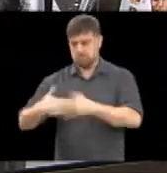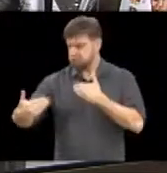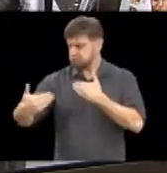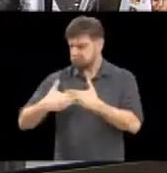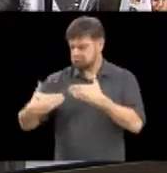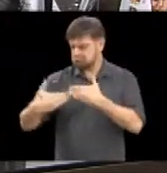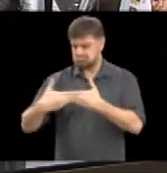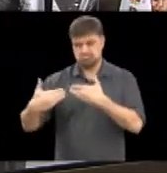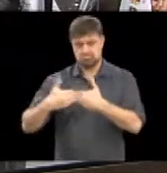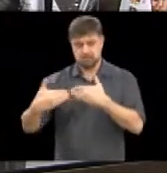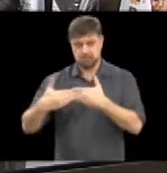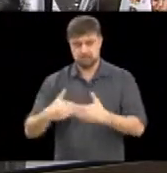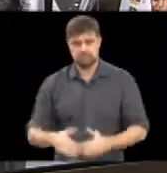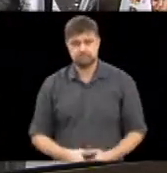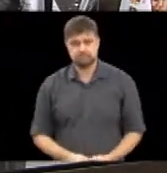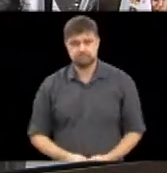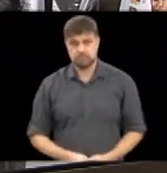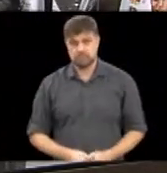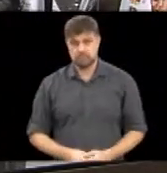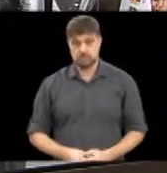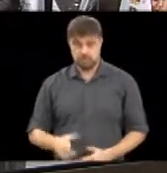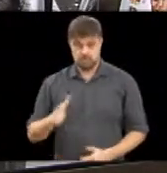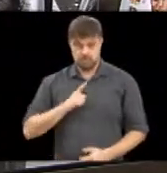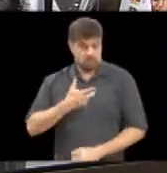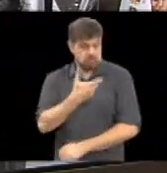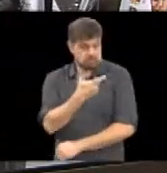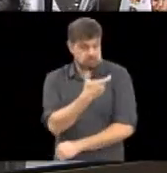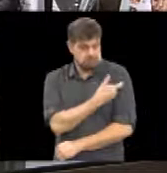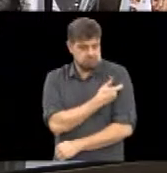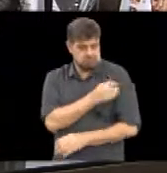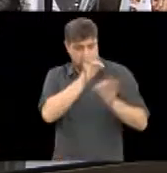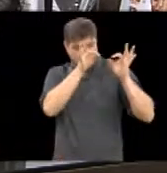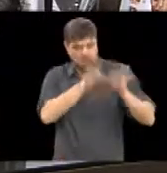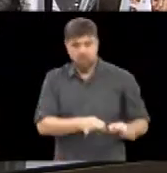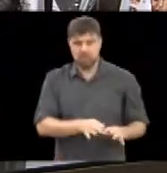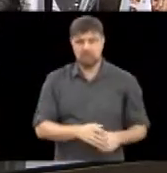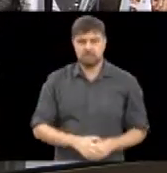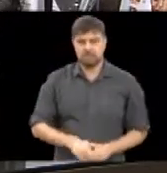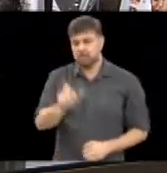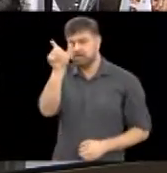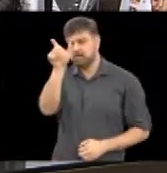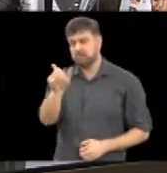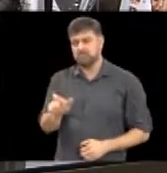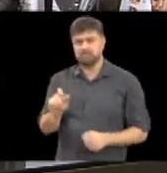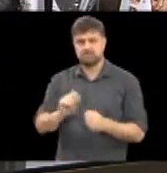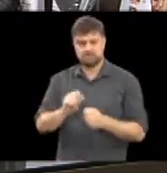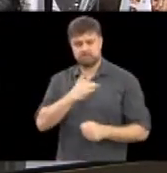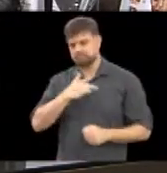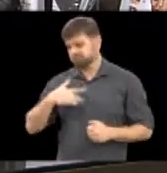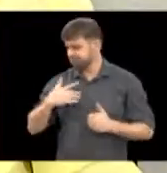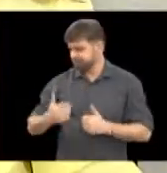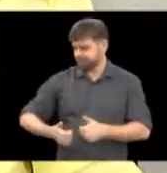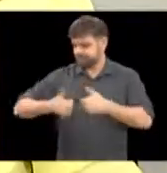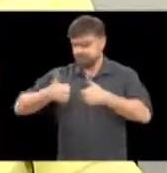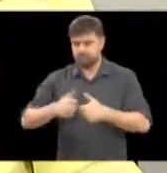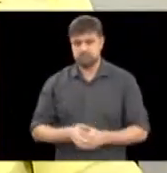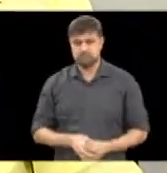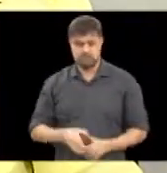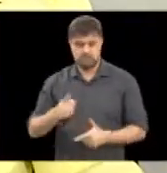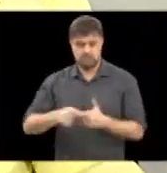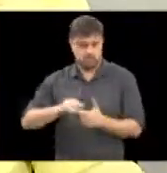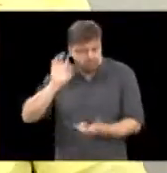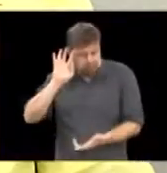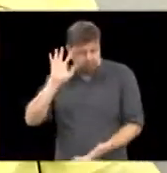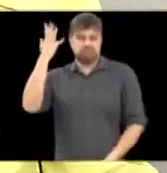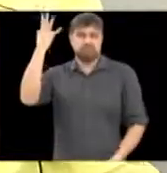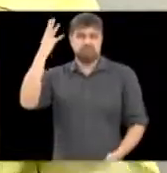é bem estimulado com a vacina. Então o paciente fica super bem. Então é uma solução,